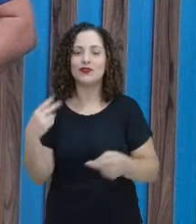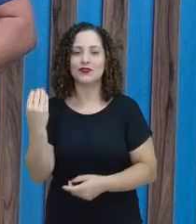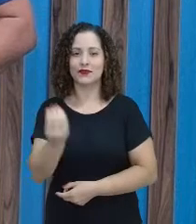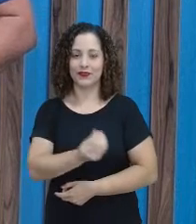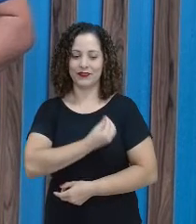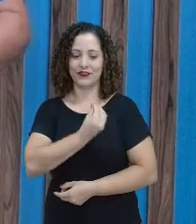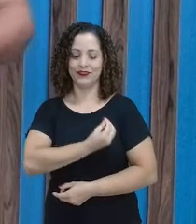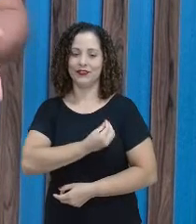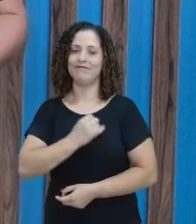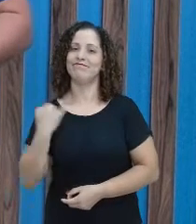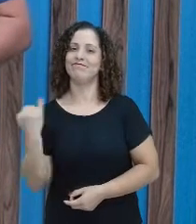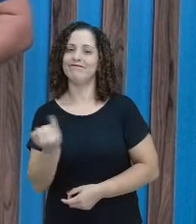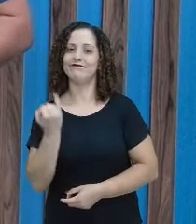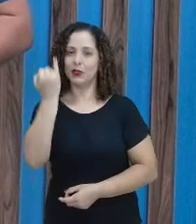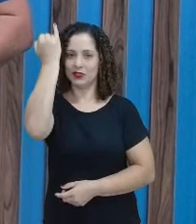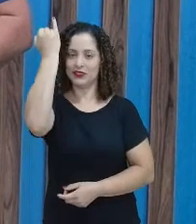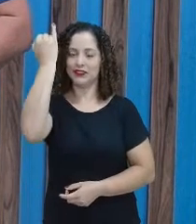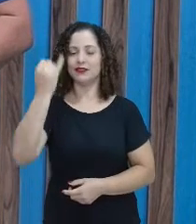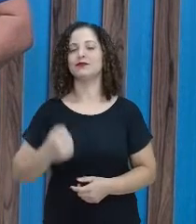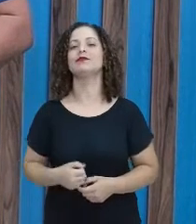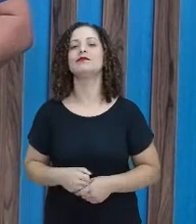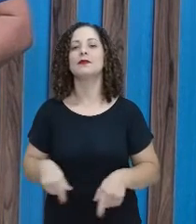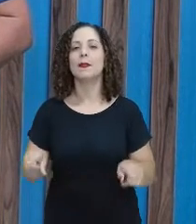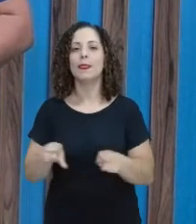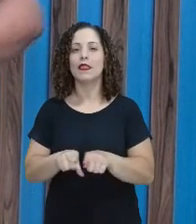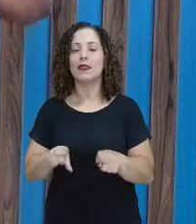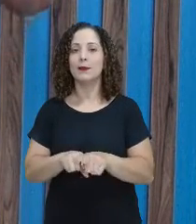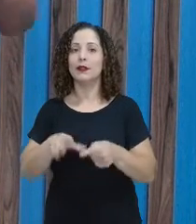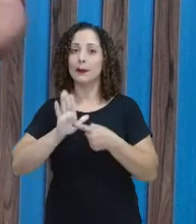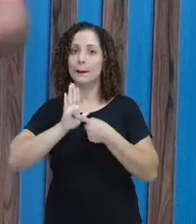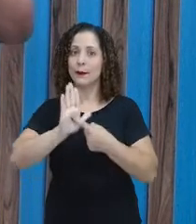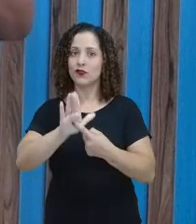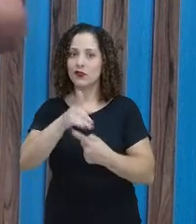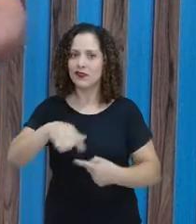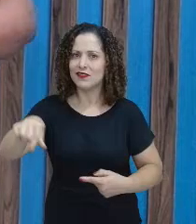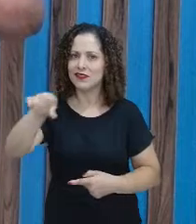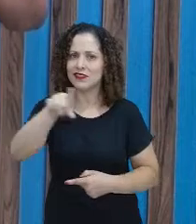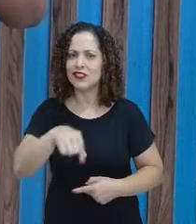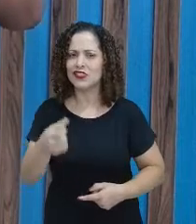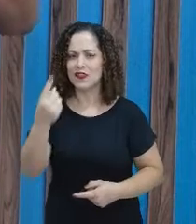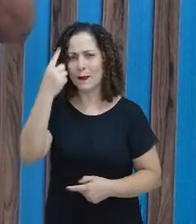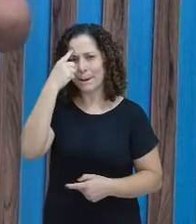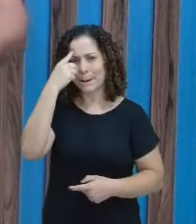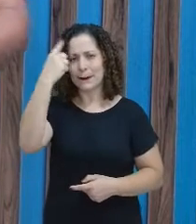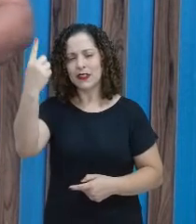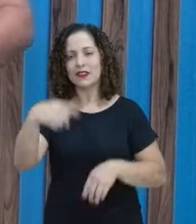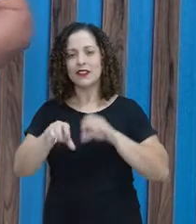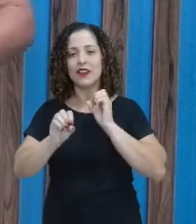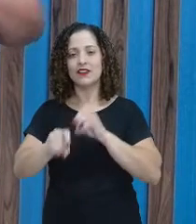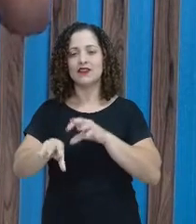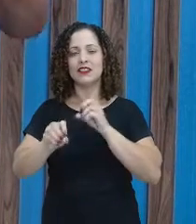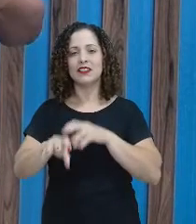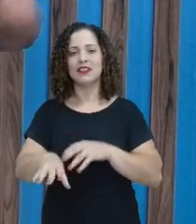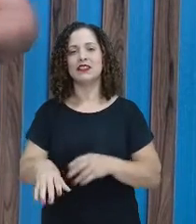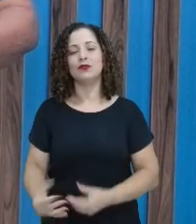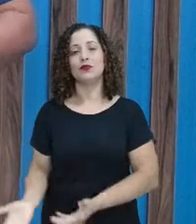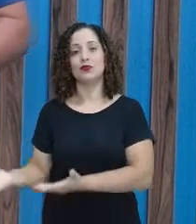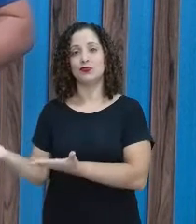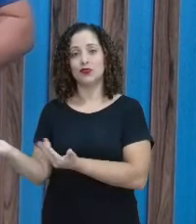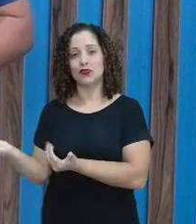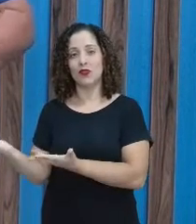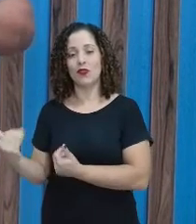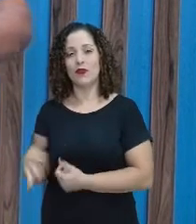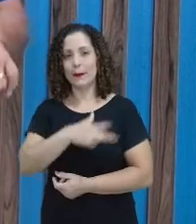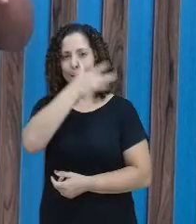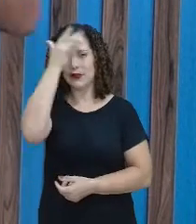nossa vida. E eu já falei para vocês outras vezes que ele também pensava muito na questão da educação do jovem, da educação do